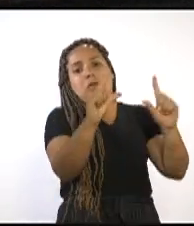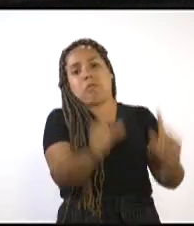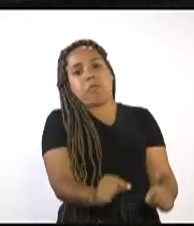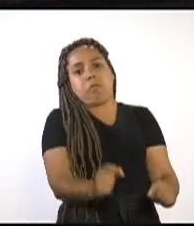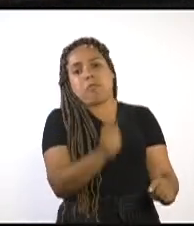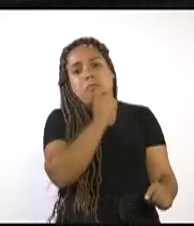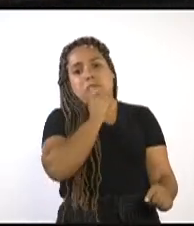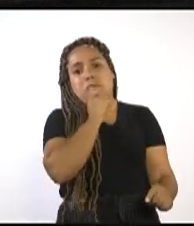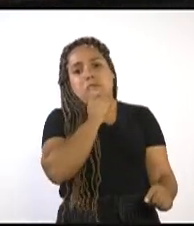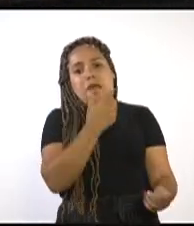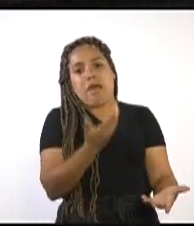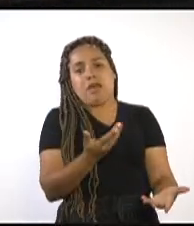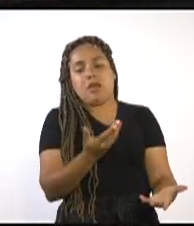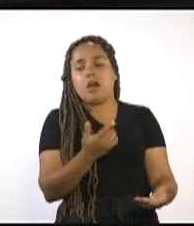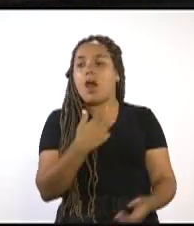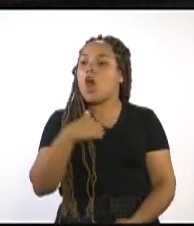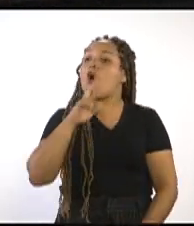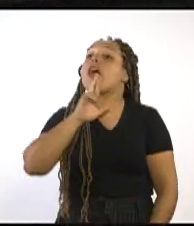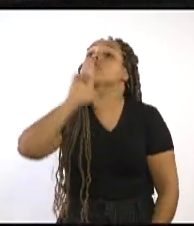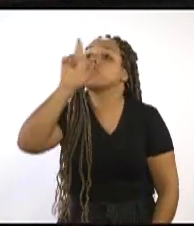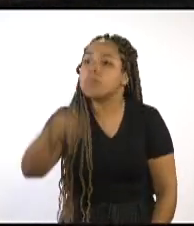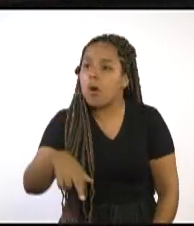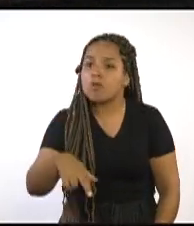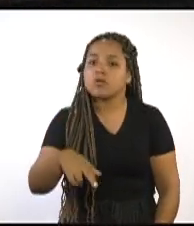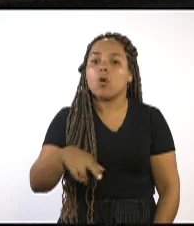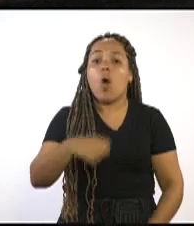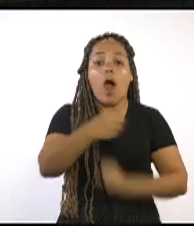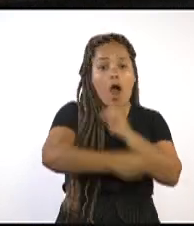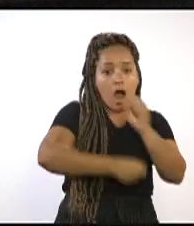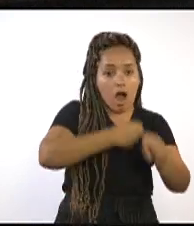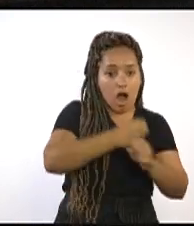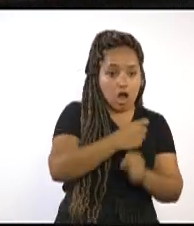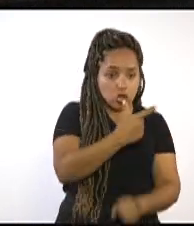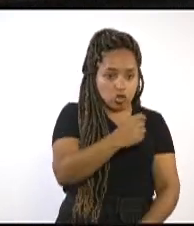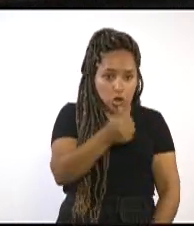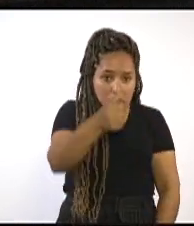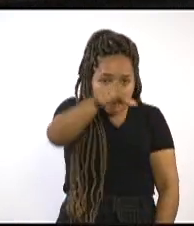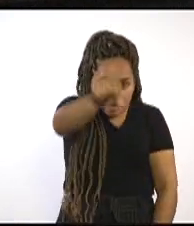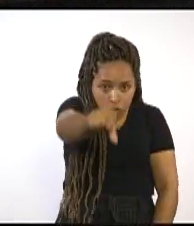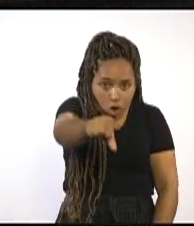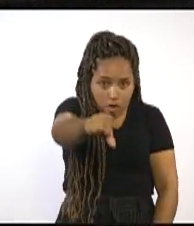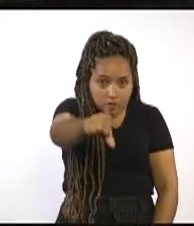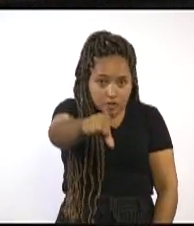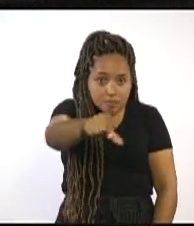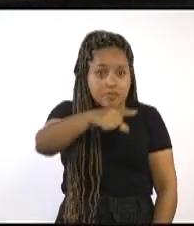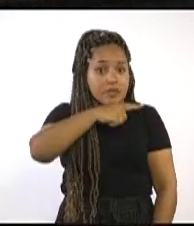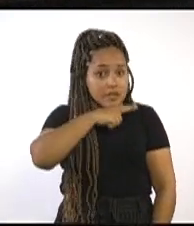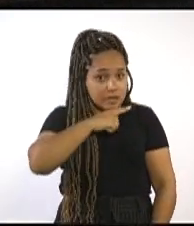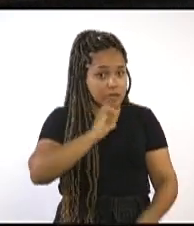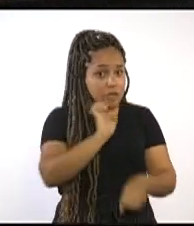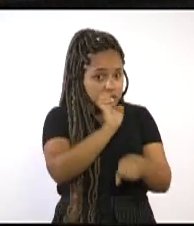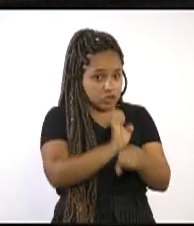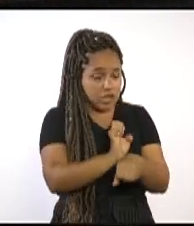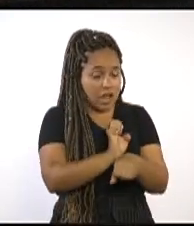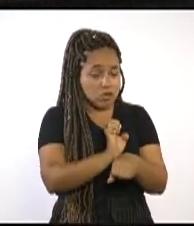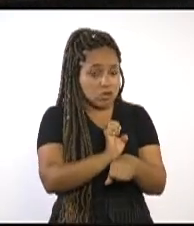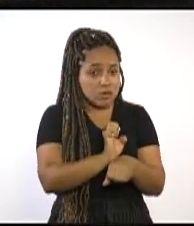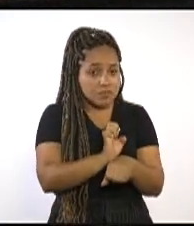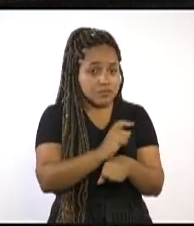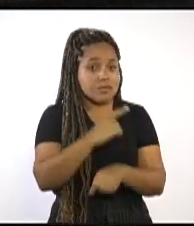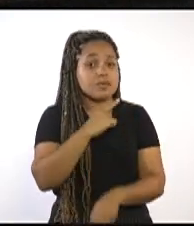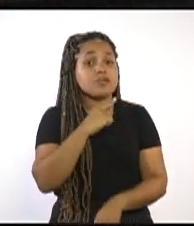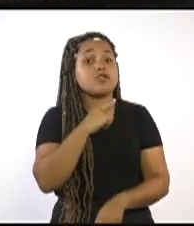E eu respondo a Vossa Excelência. No ano de 2019, o Estado